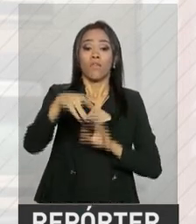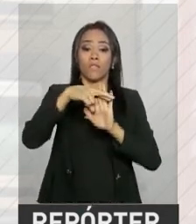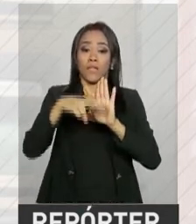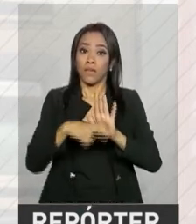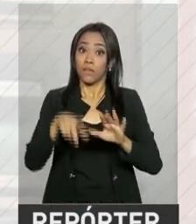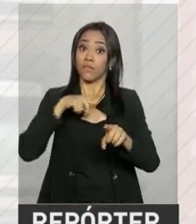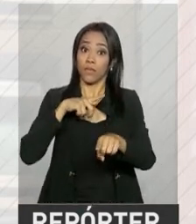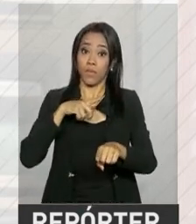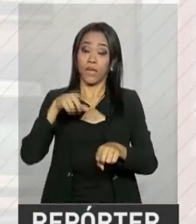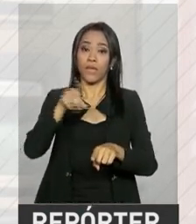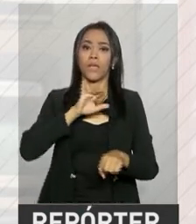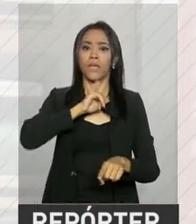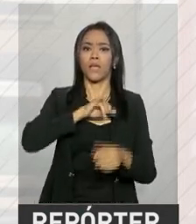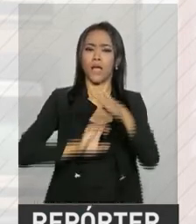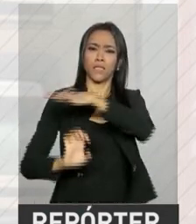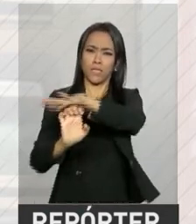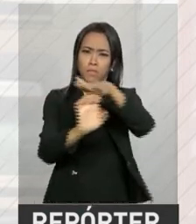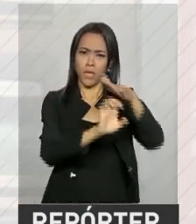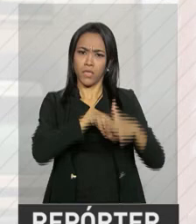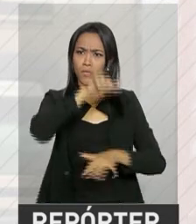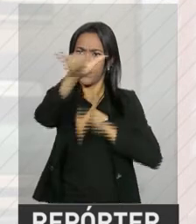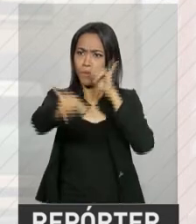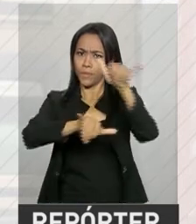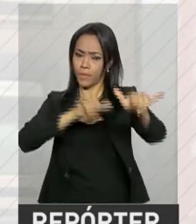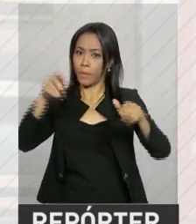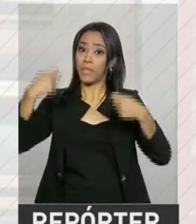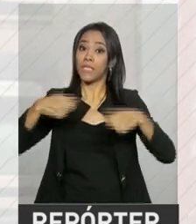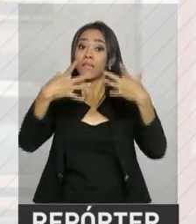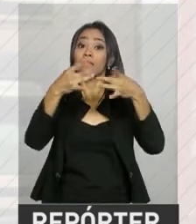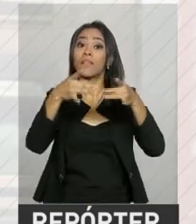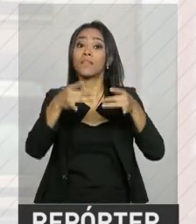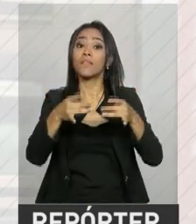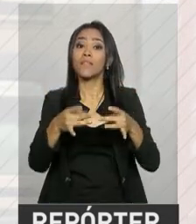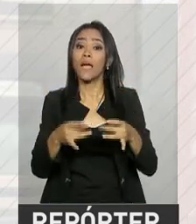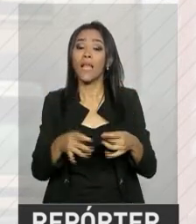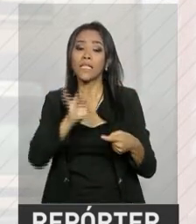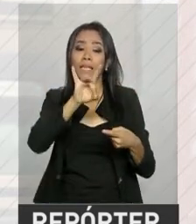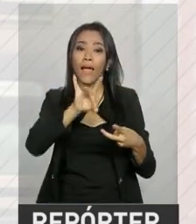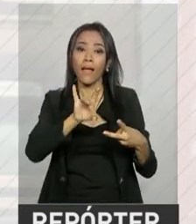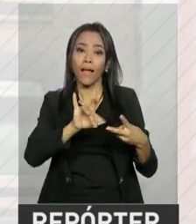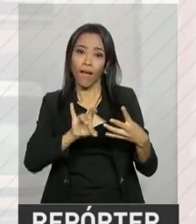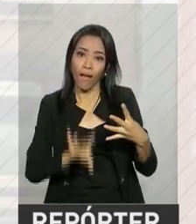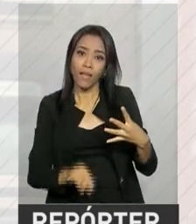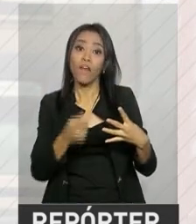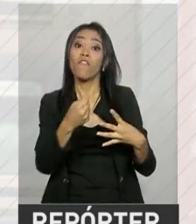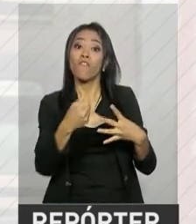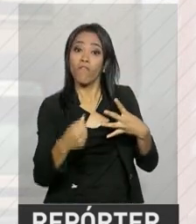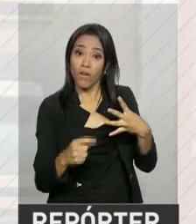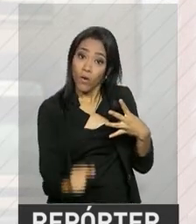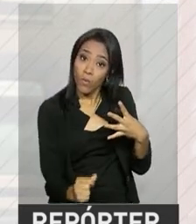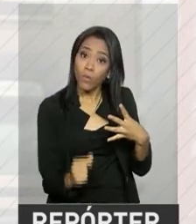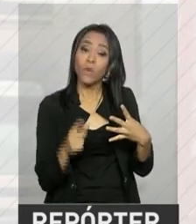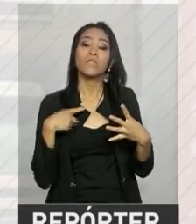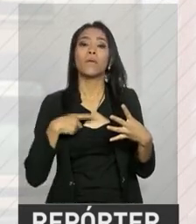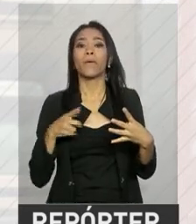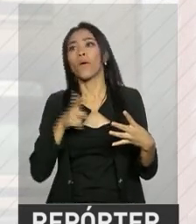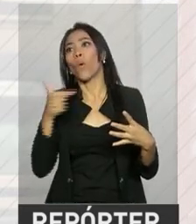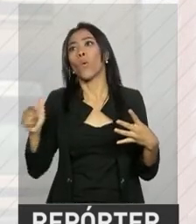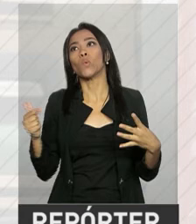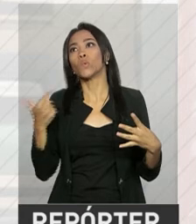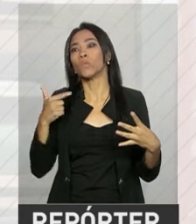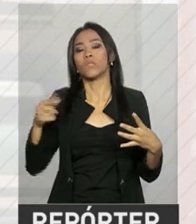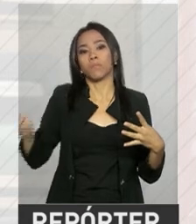também que as companhias aéreas apresentem detalhadamente os valores de todos os serviços contratados proibindo a inclusão de serviços